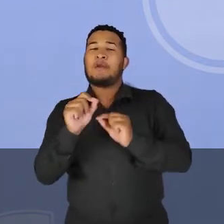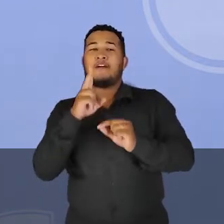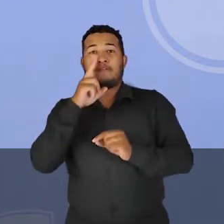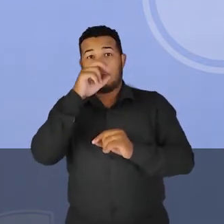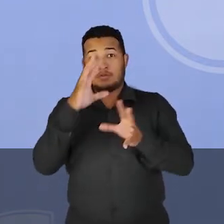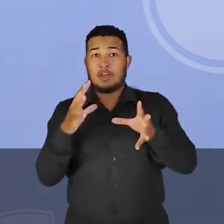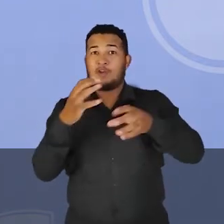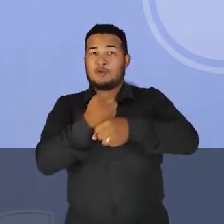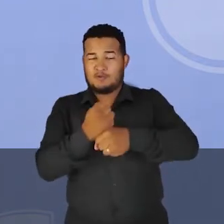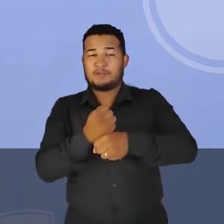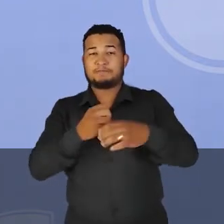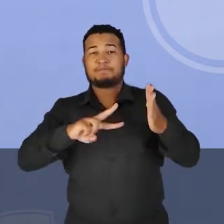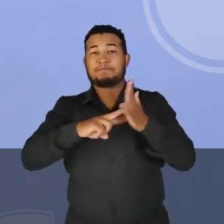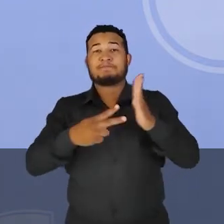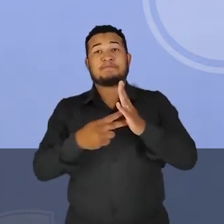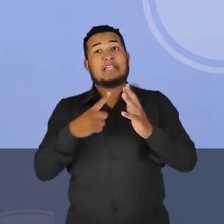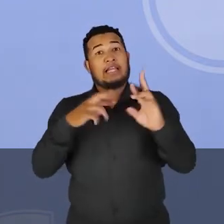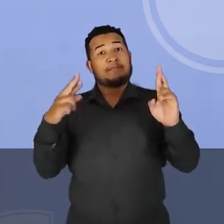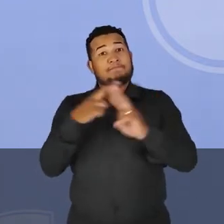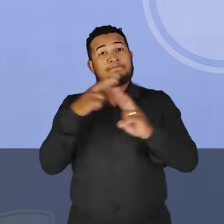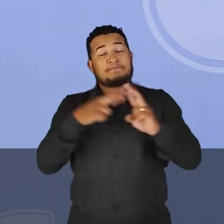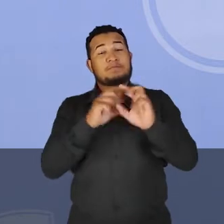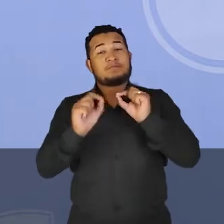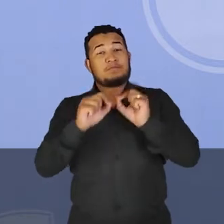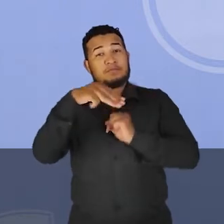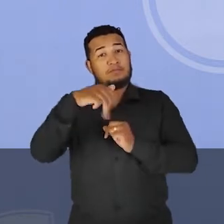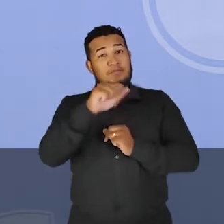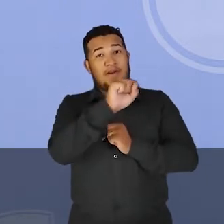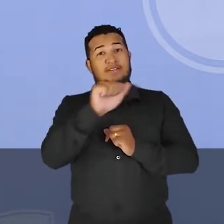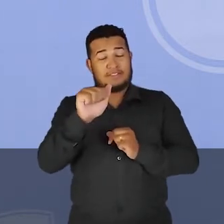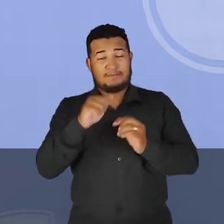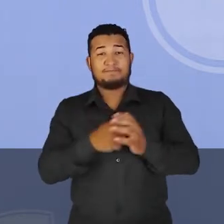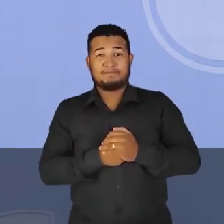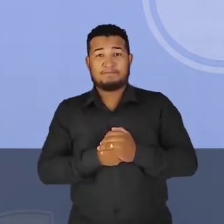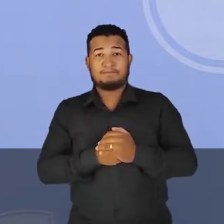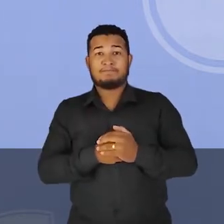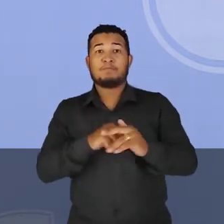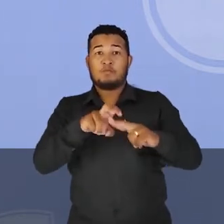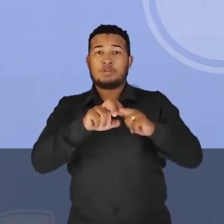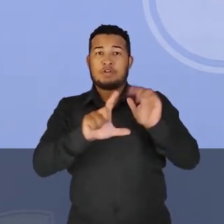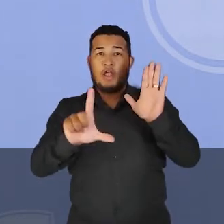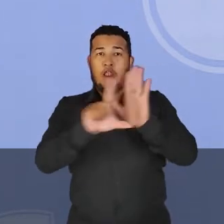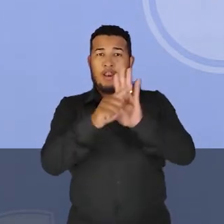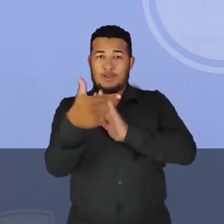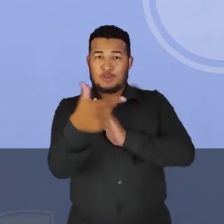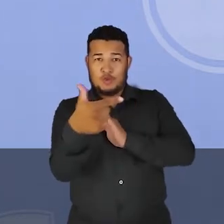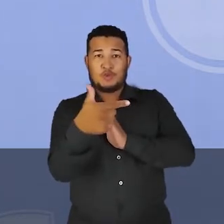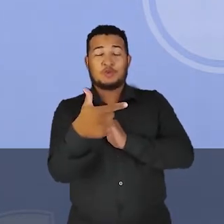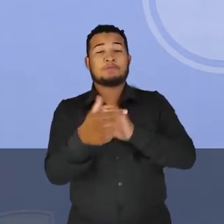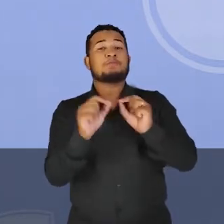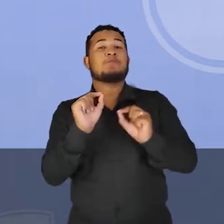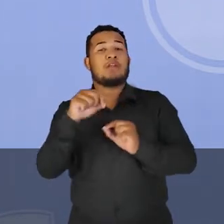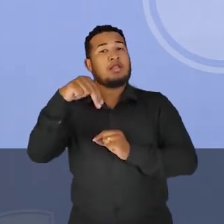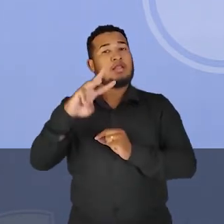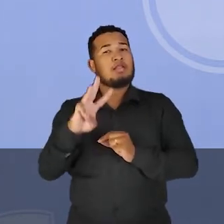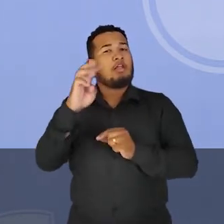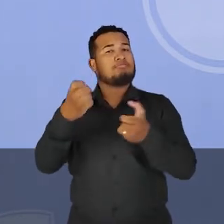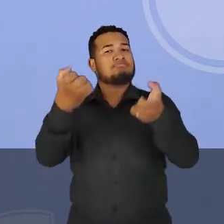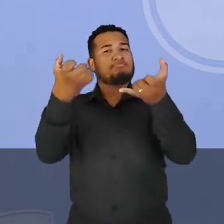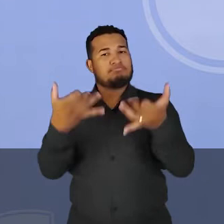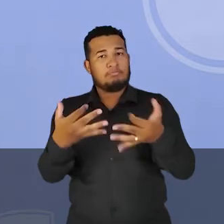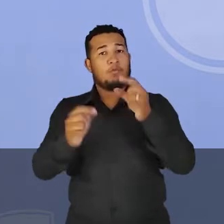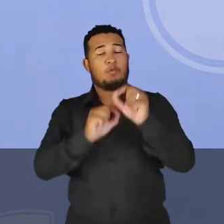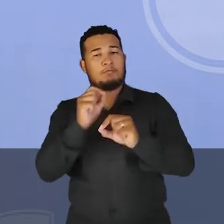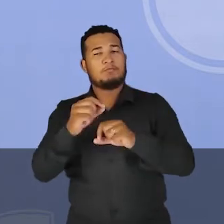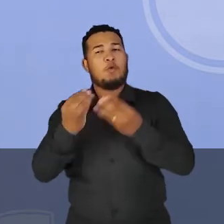ela também se relaciona com a massa. Na sua segunda lei, Newton nos oferece